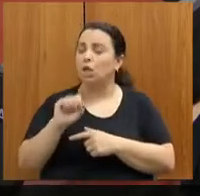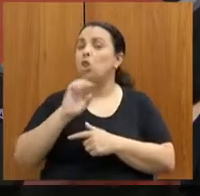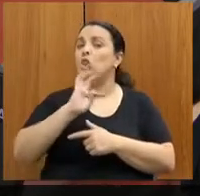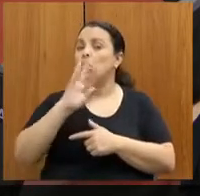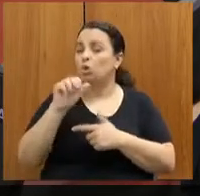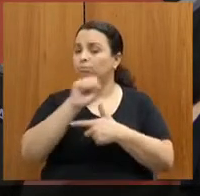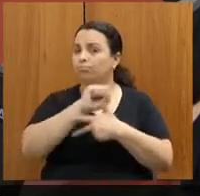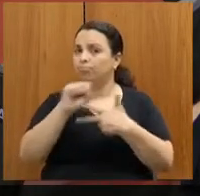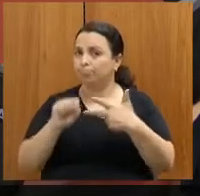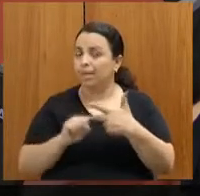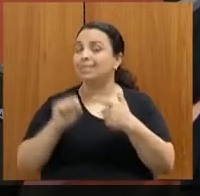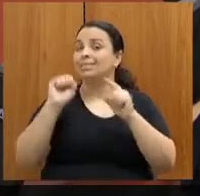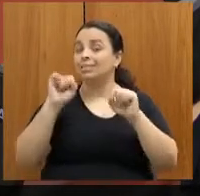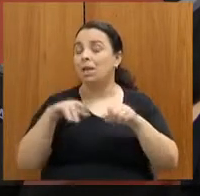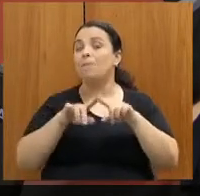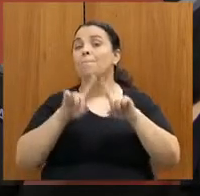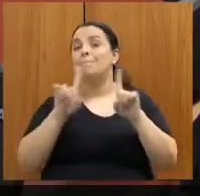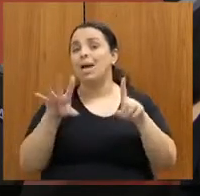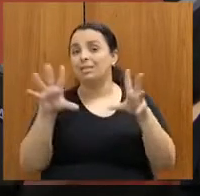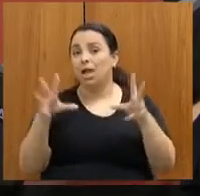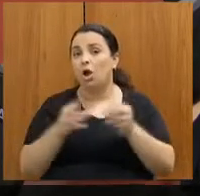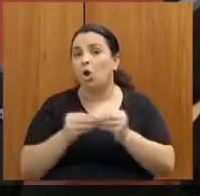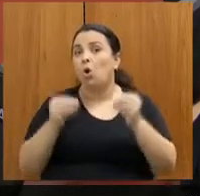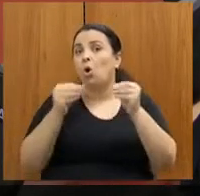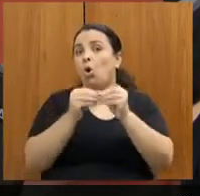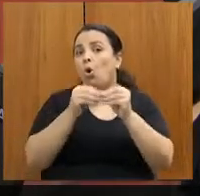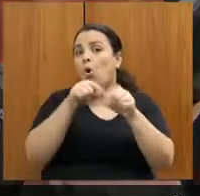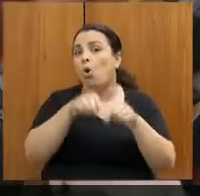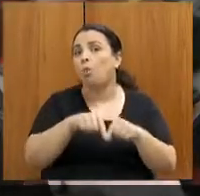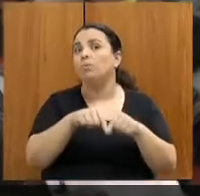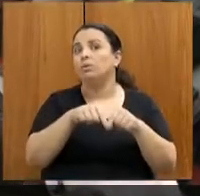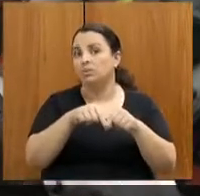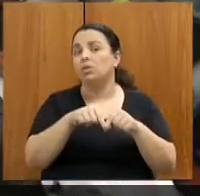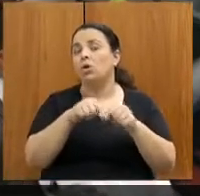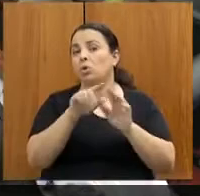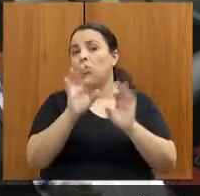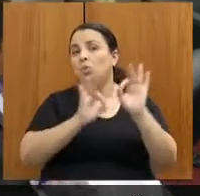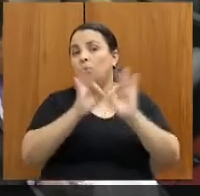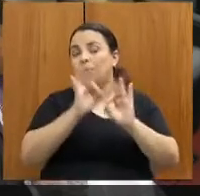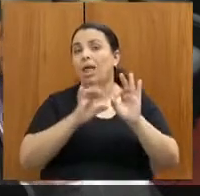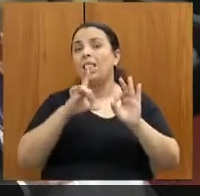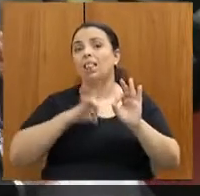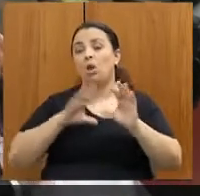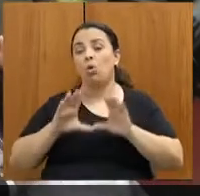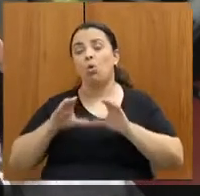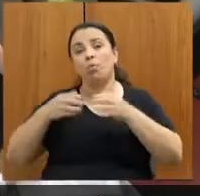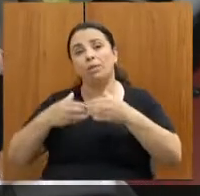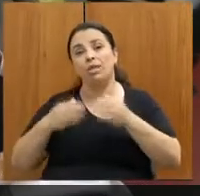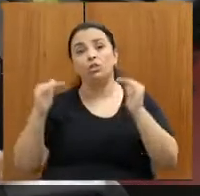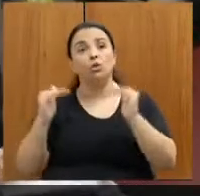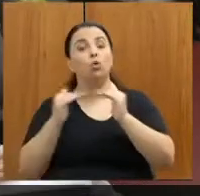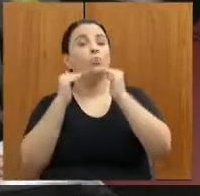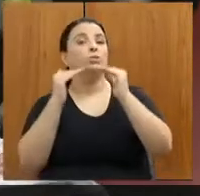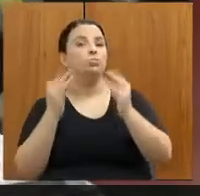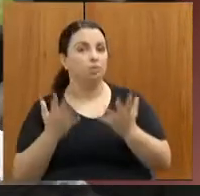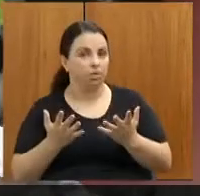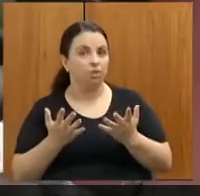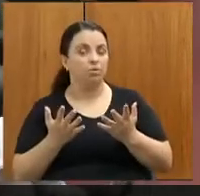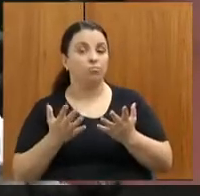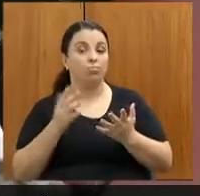senhor é a composição do plano fará parte do comitê de compatibilidade ou seja os